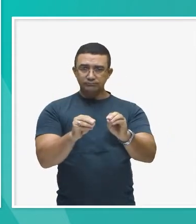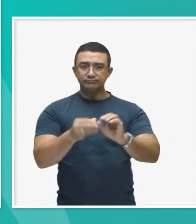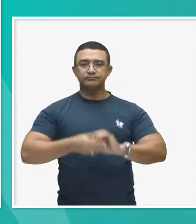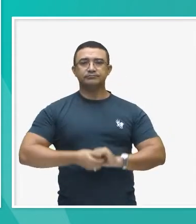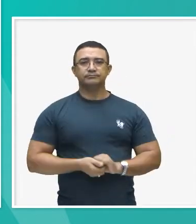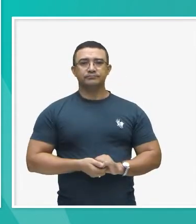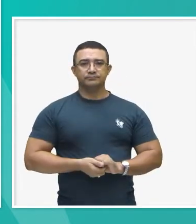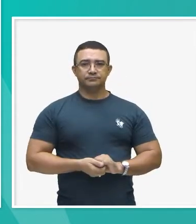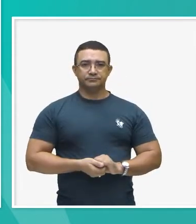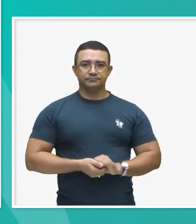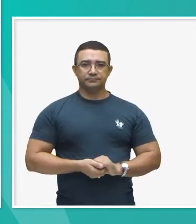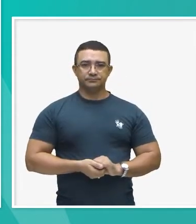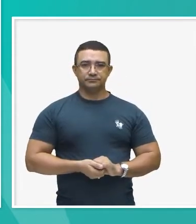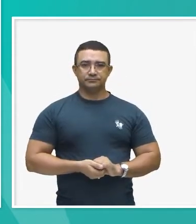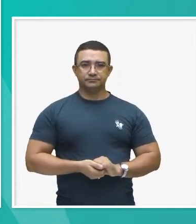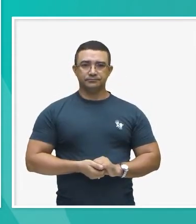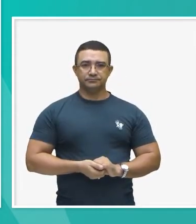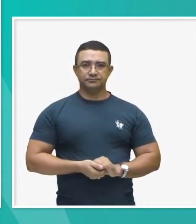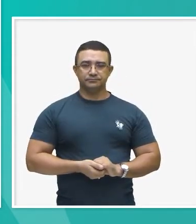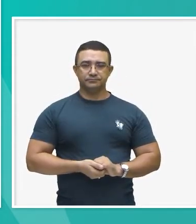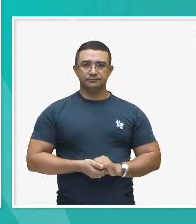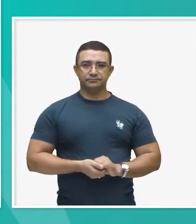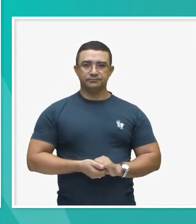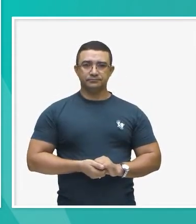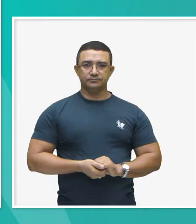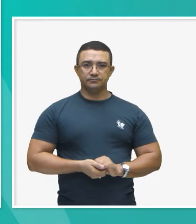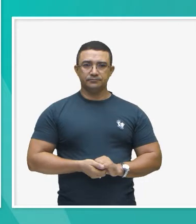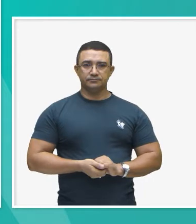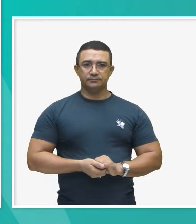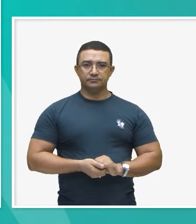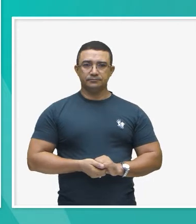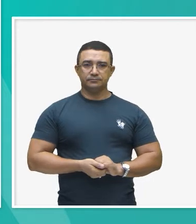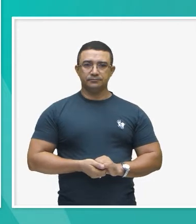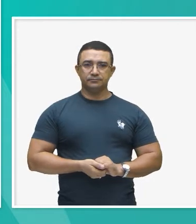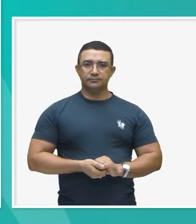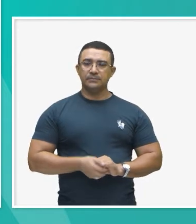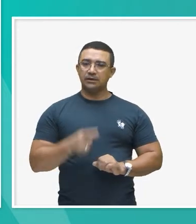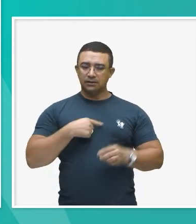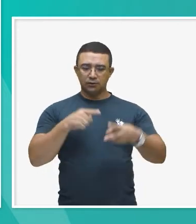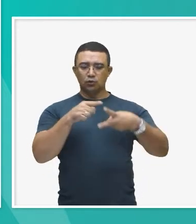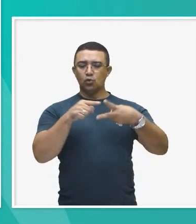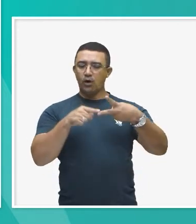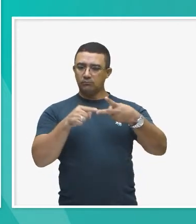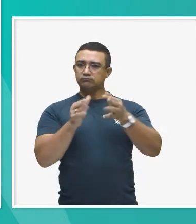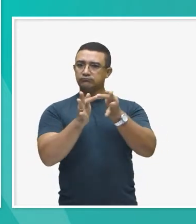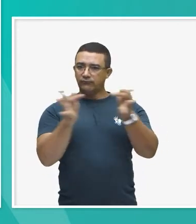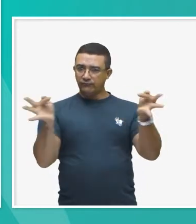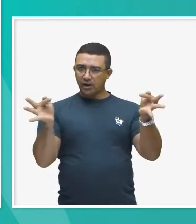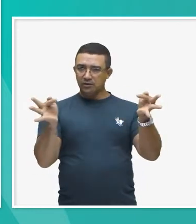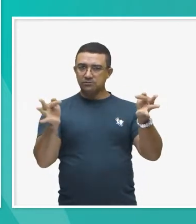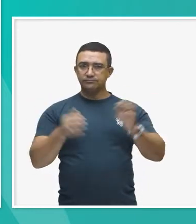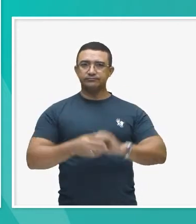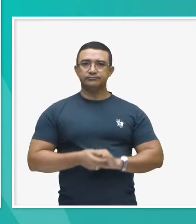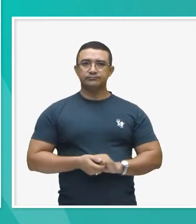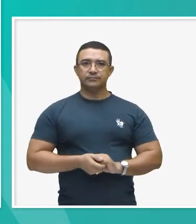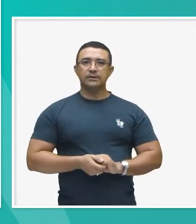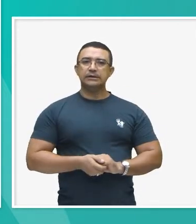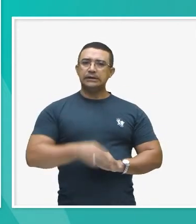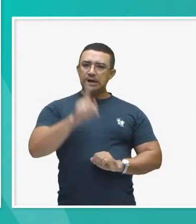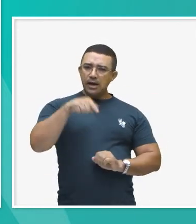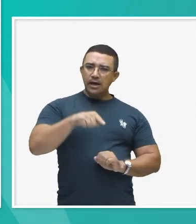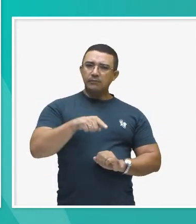uma palavra dessas alternativas aí que vocês têm. Eu tenho 2 frases, ó. It is necessary